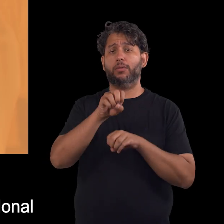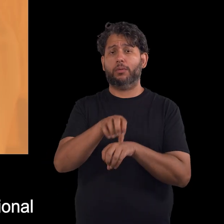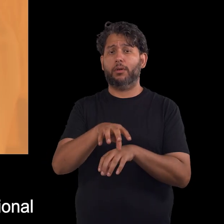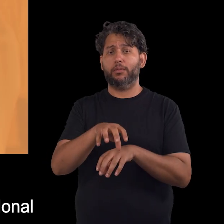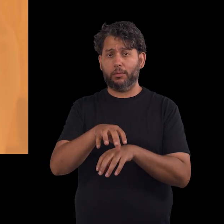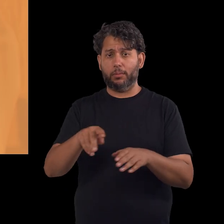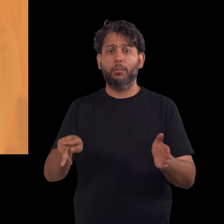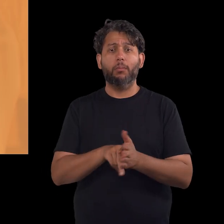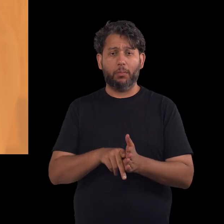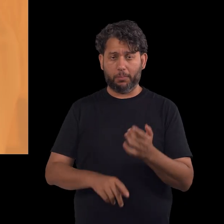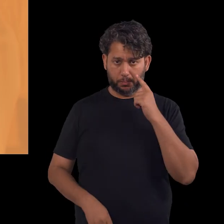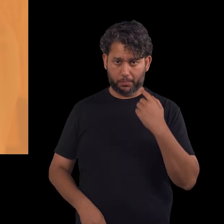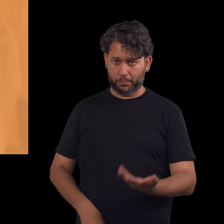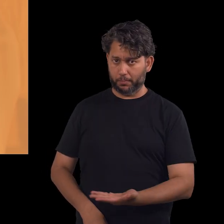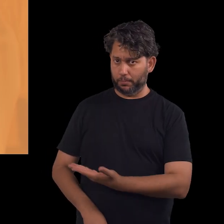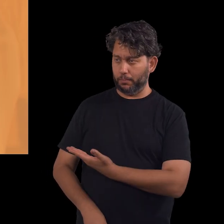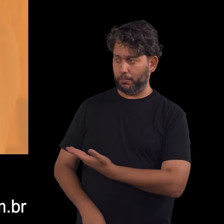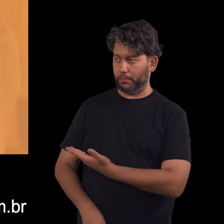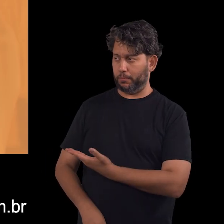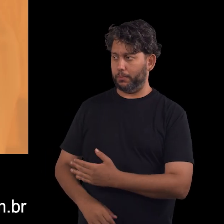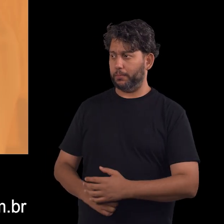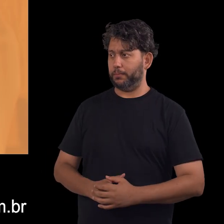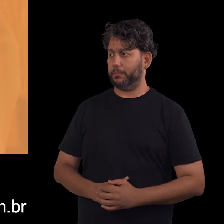departamento educacional através do e-mail